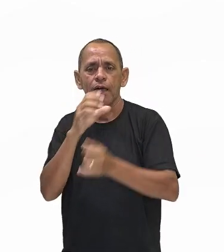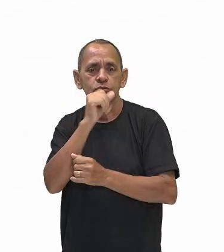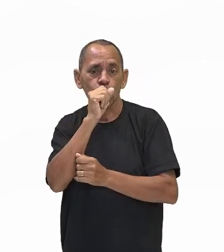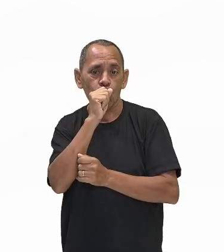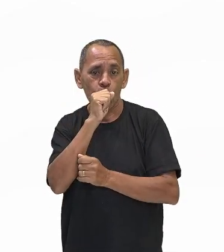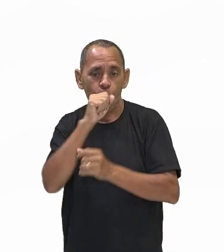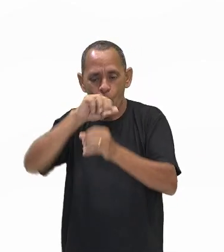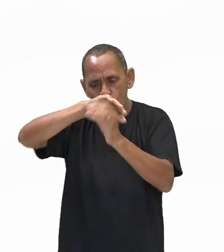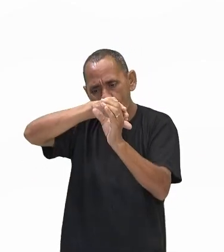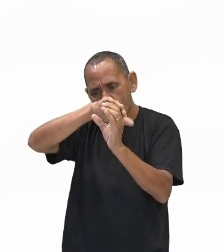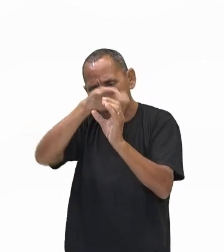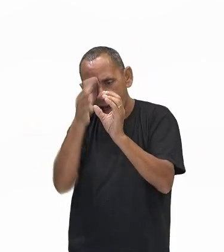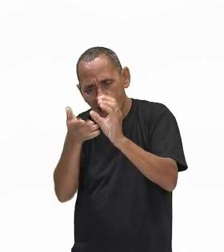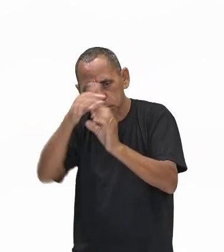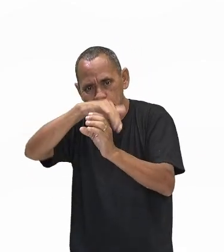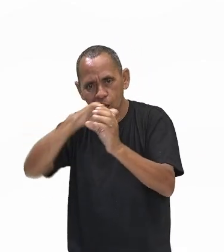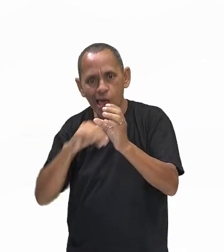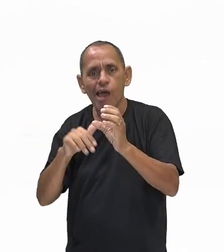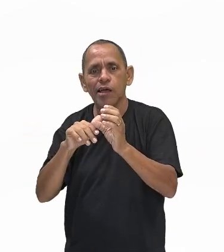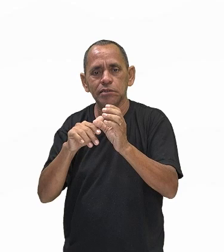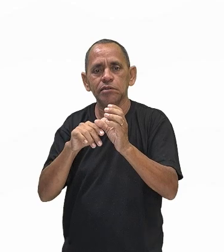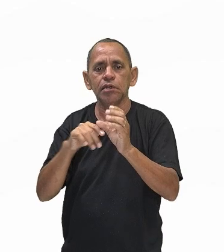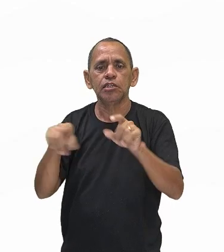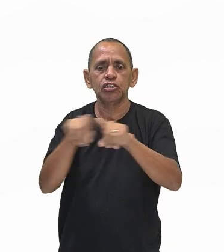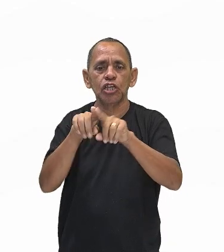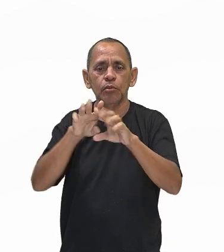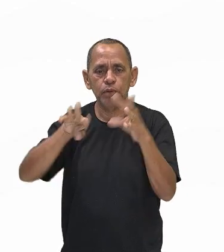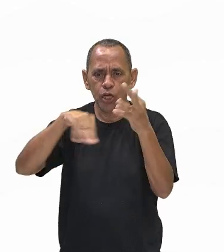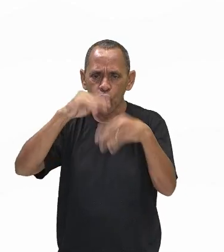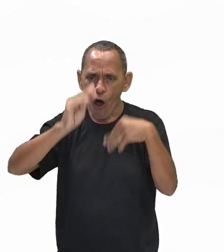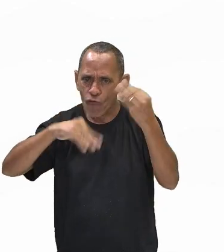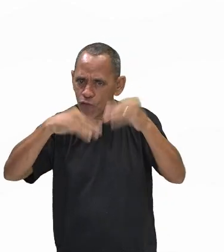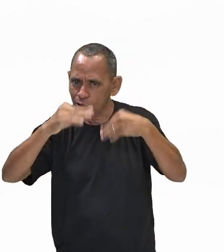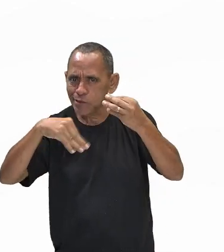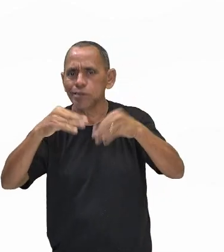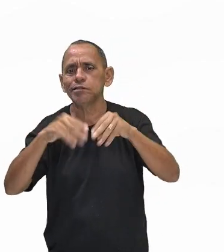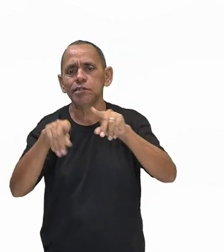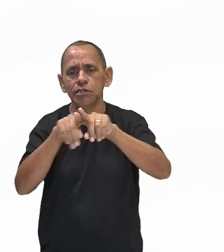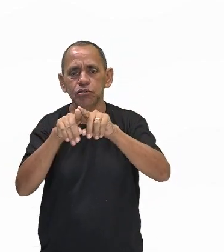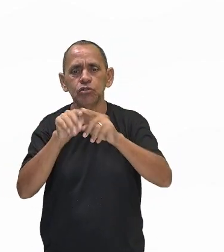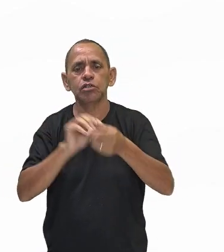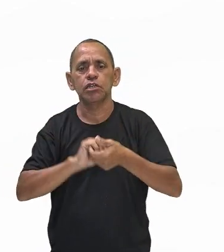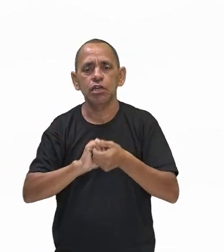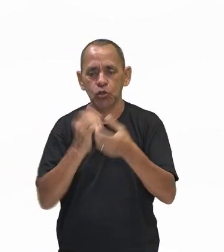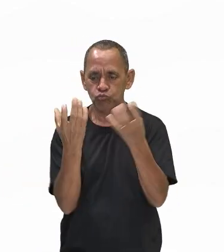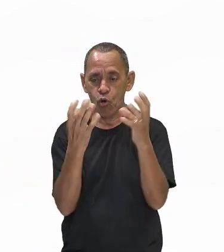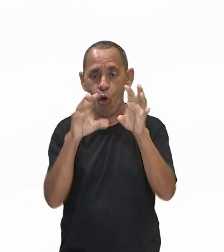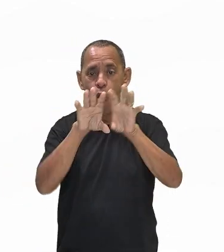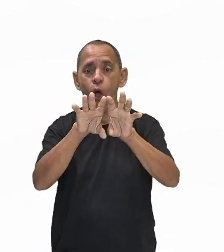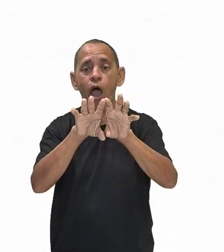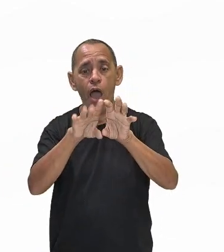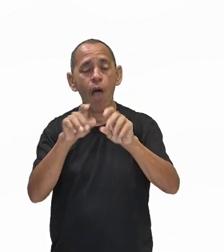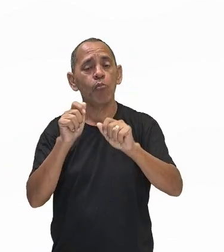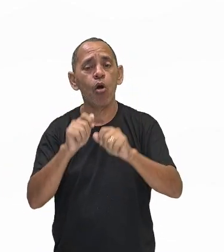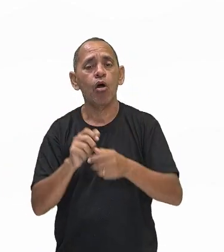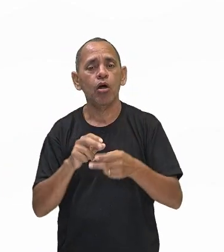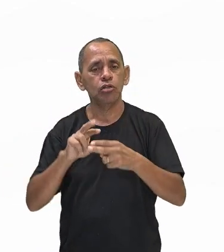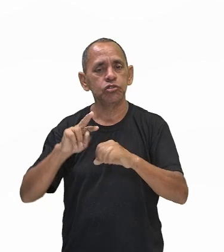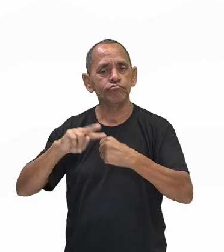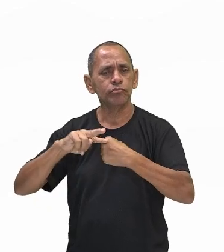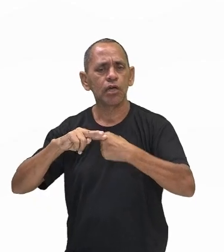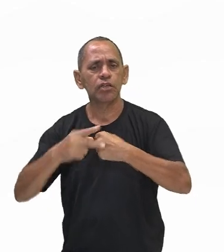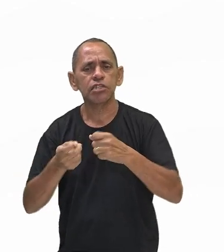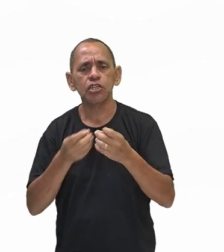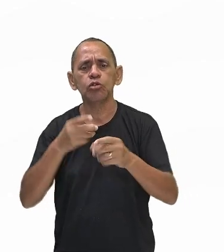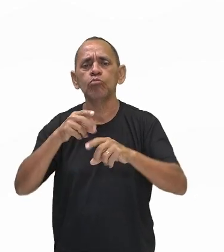a flacidez das nádegas pode ser causada pelo enfraquecimento dos músculos glúteos pela perda